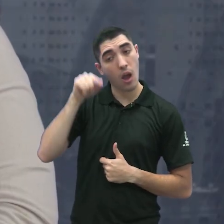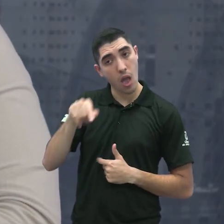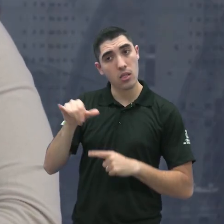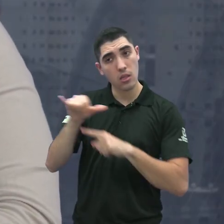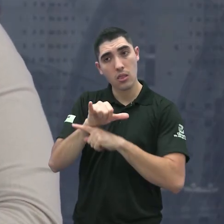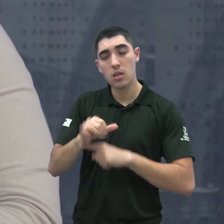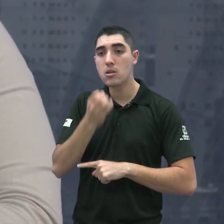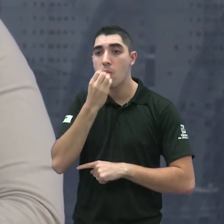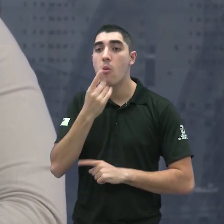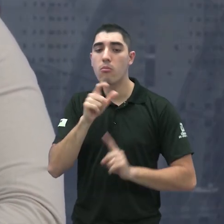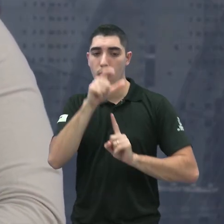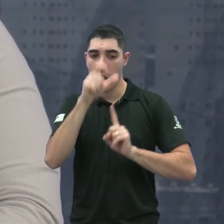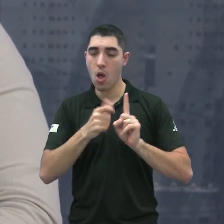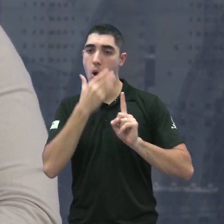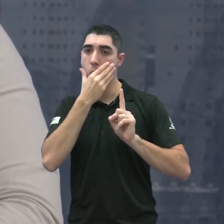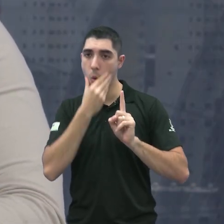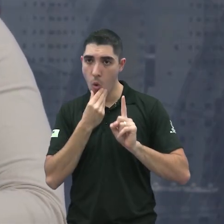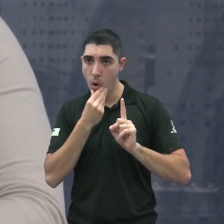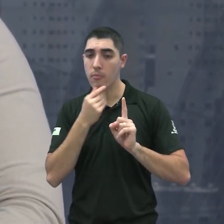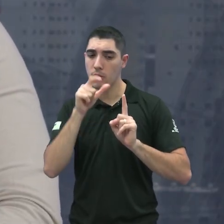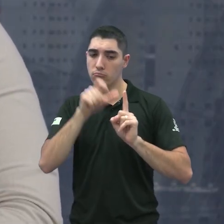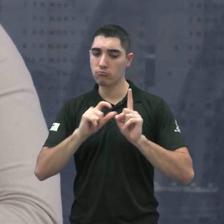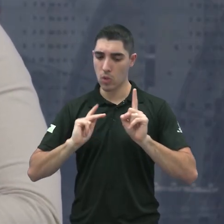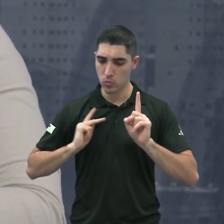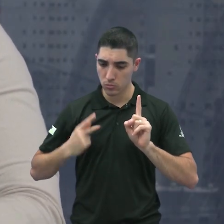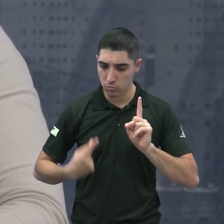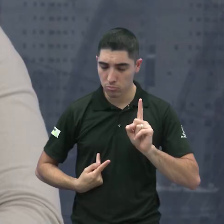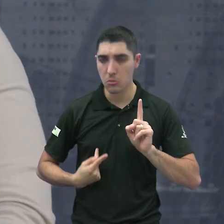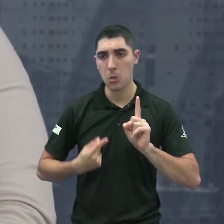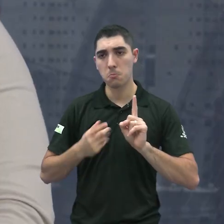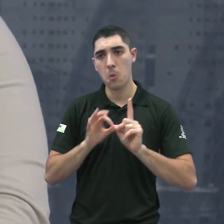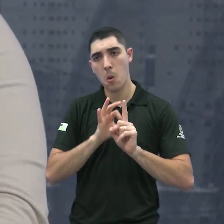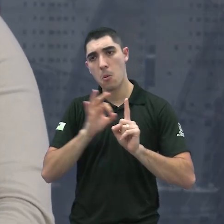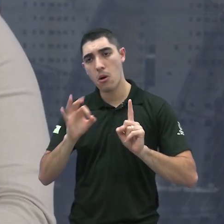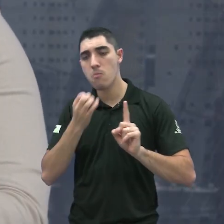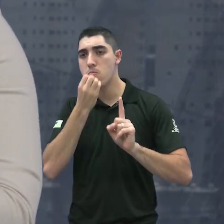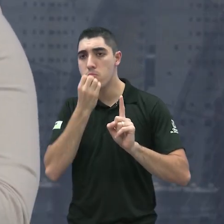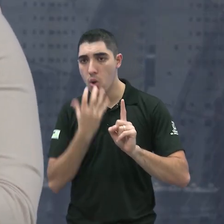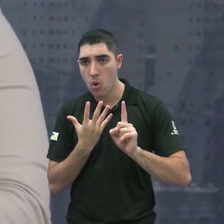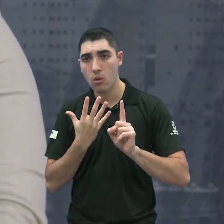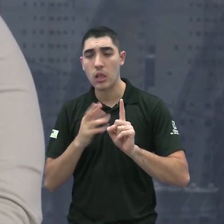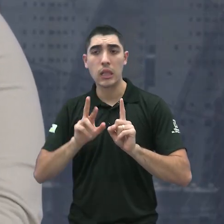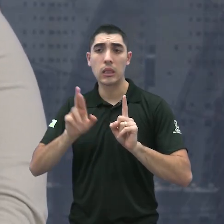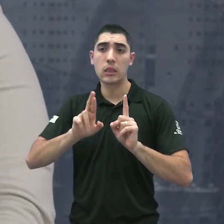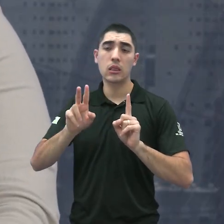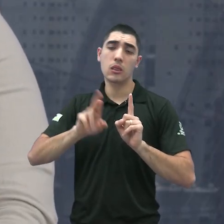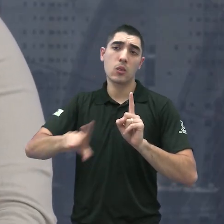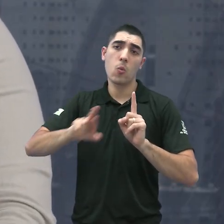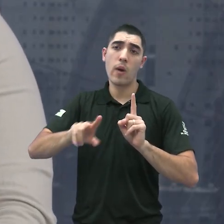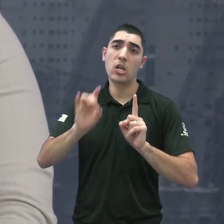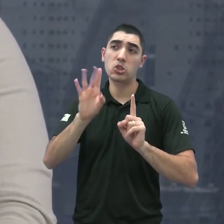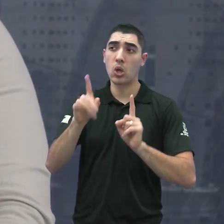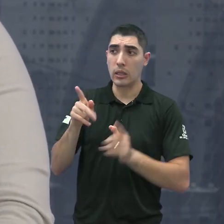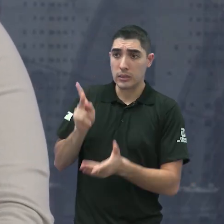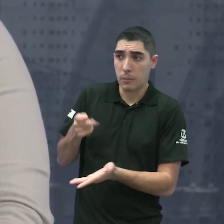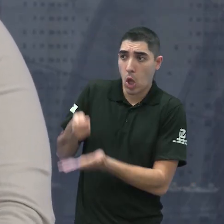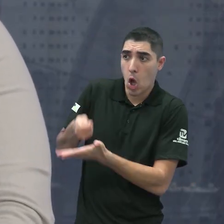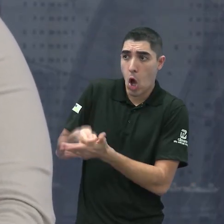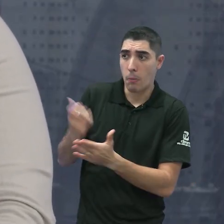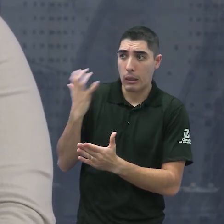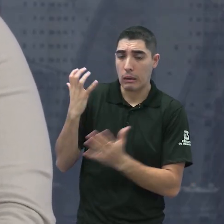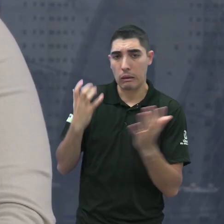para que o homem se torne cada vez mais um ser humano total, né? E não apenas aquilo pelo qual ele é cobrado o tempo